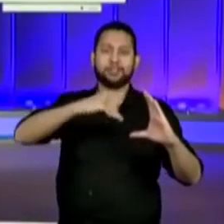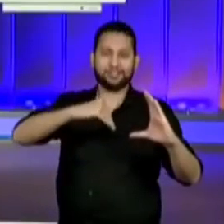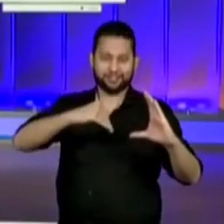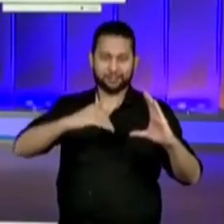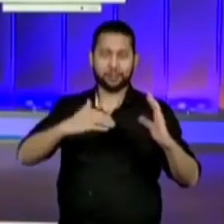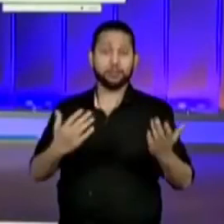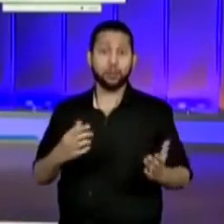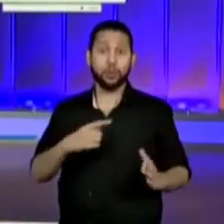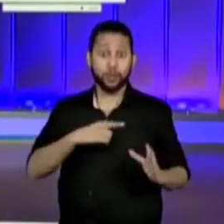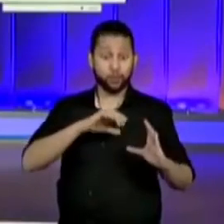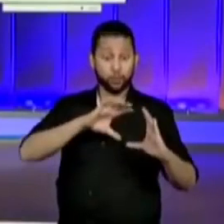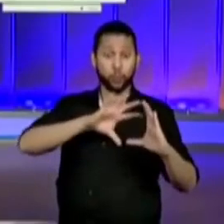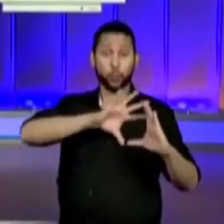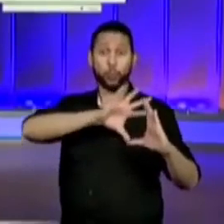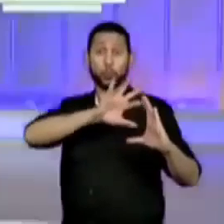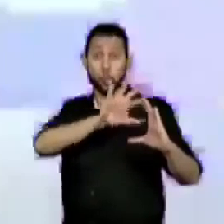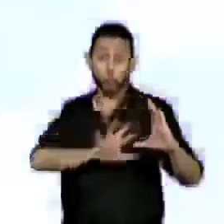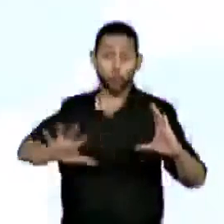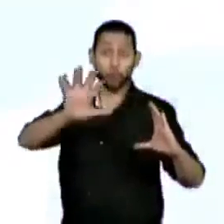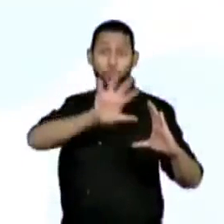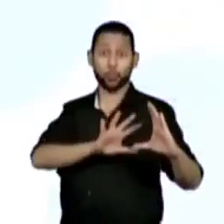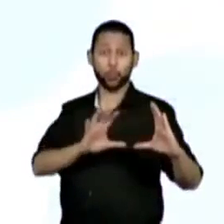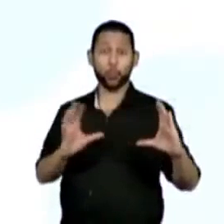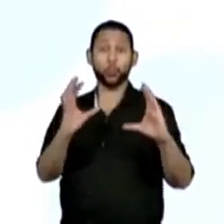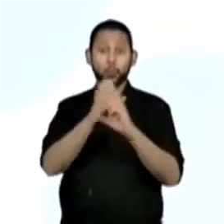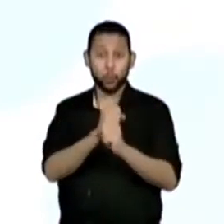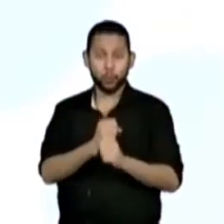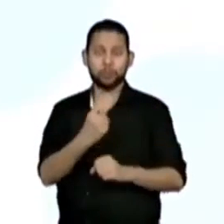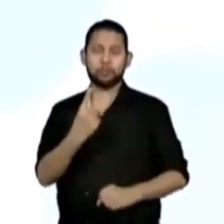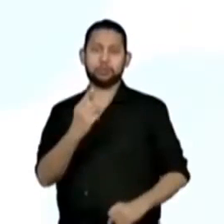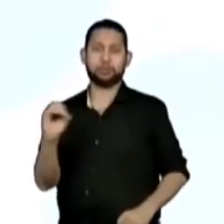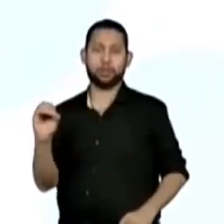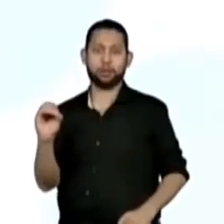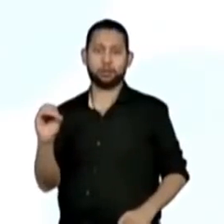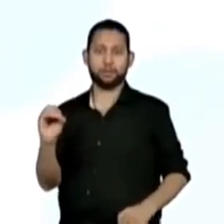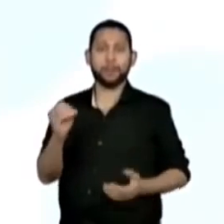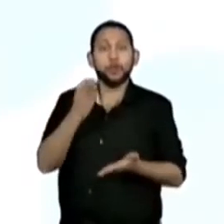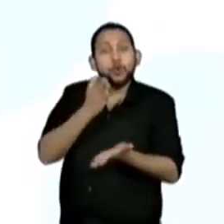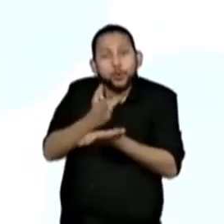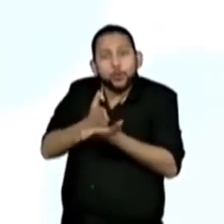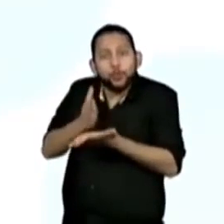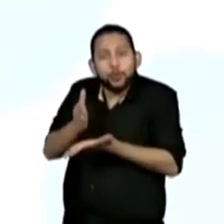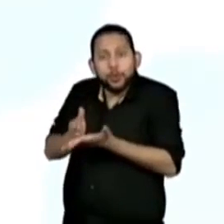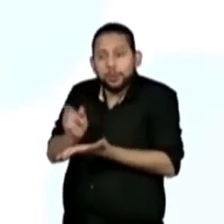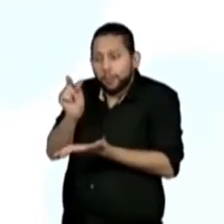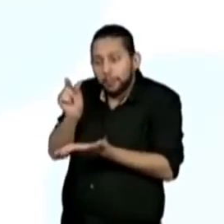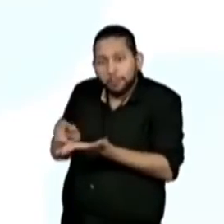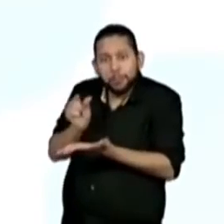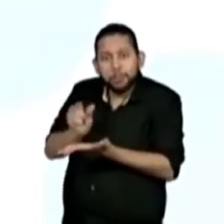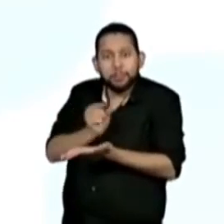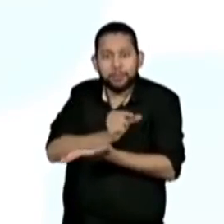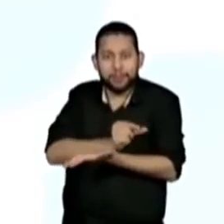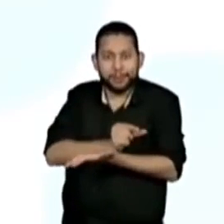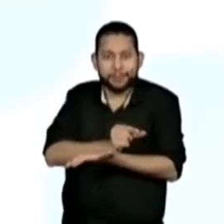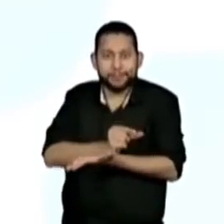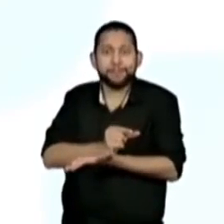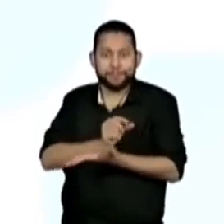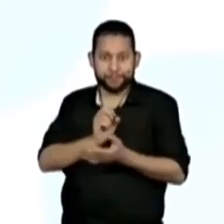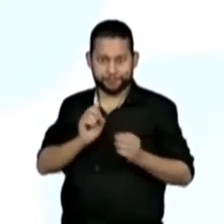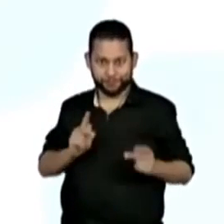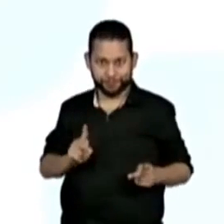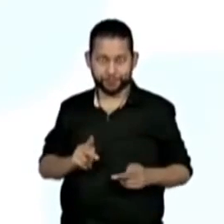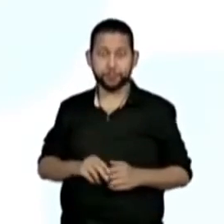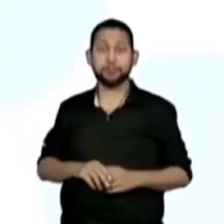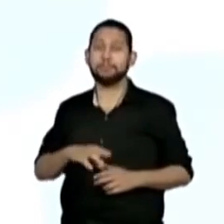100 então 50% 50 partes de 100 se eu